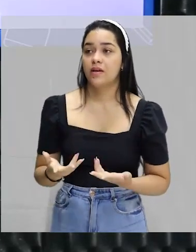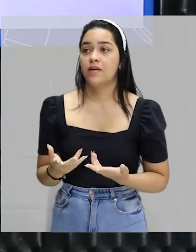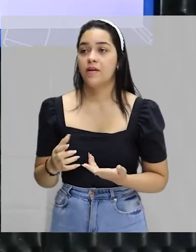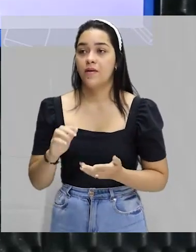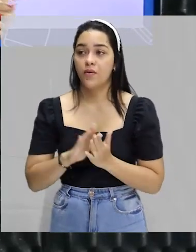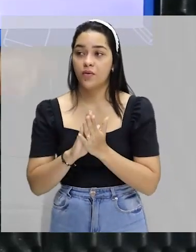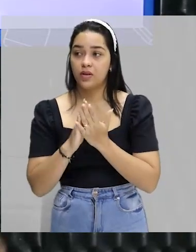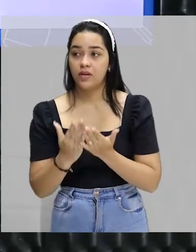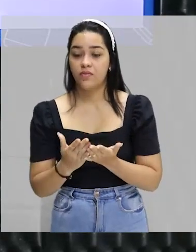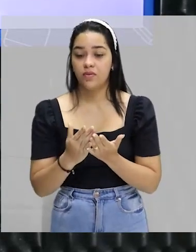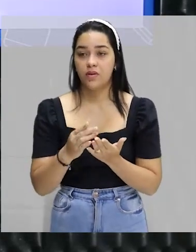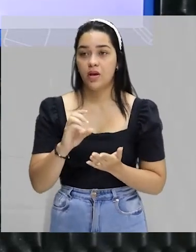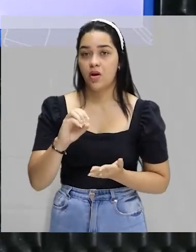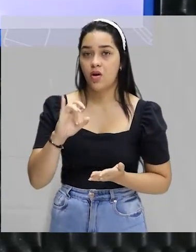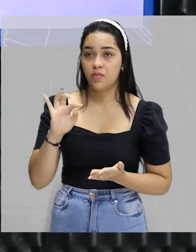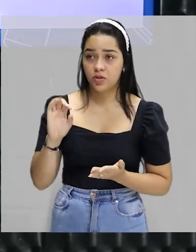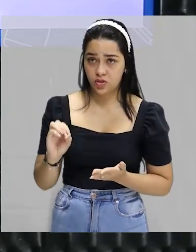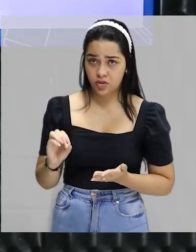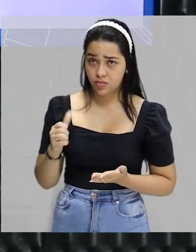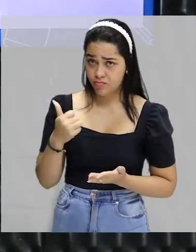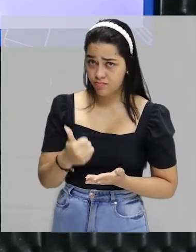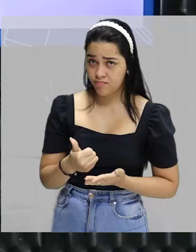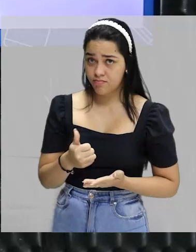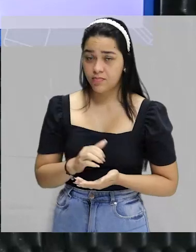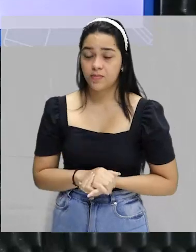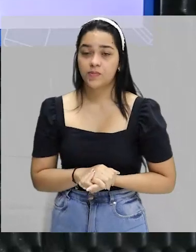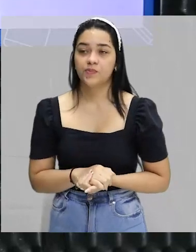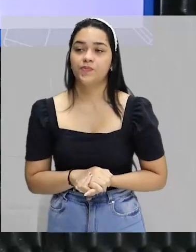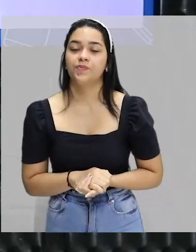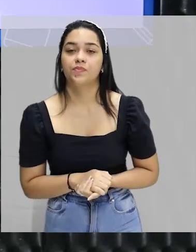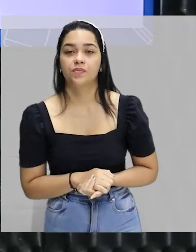o livro é o objeto. Beleza.